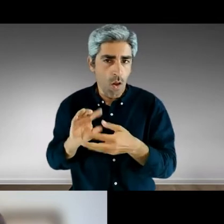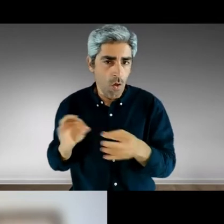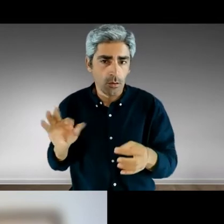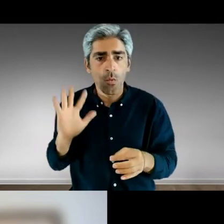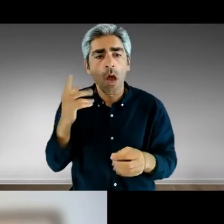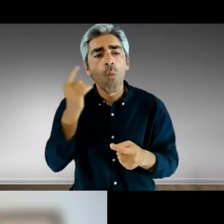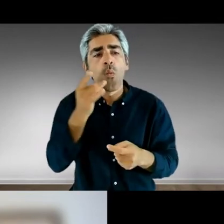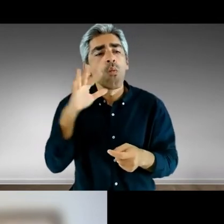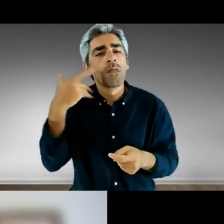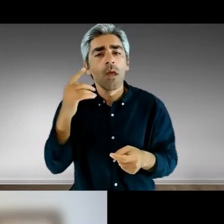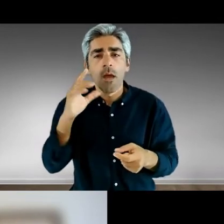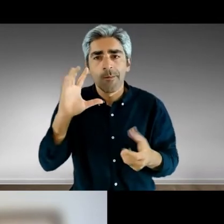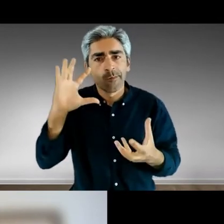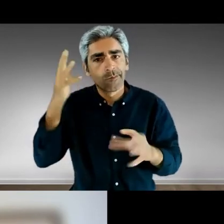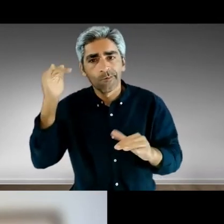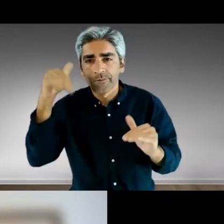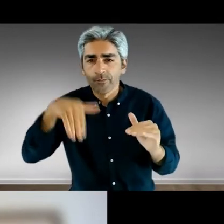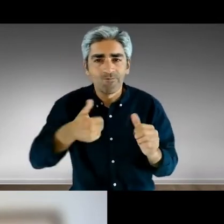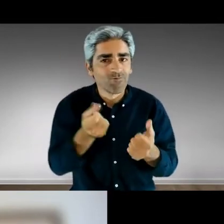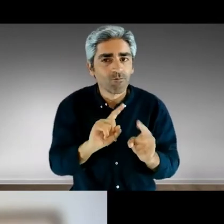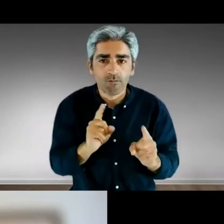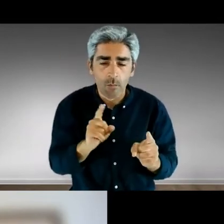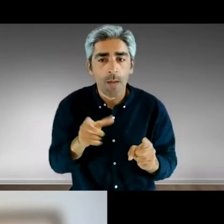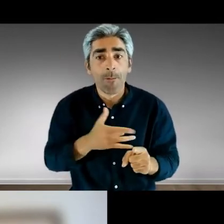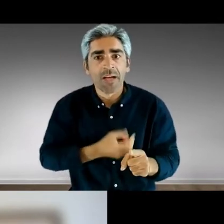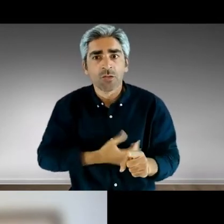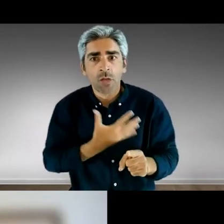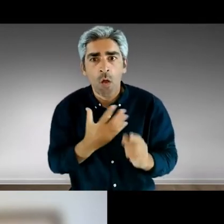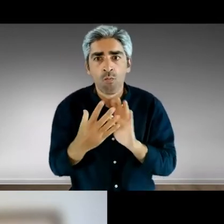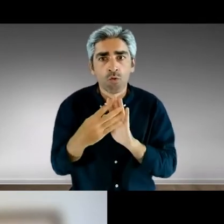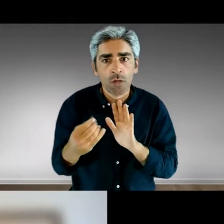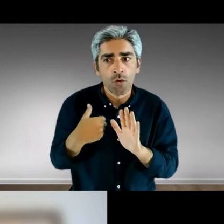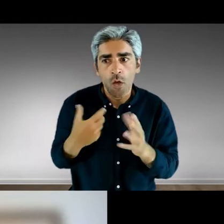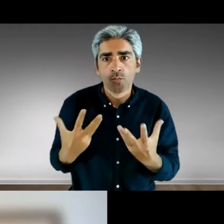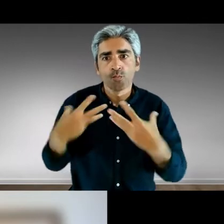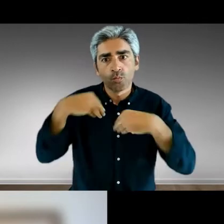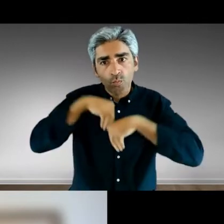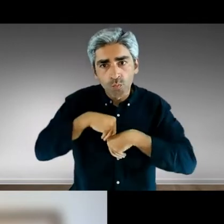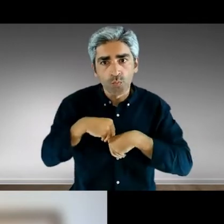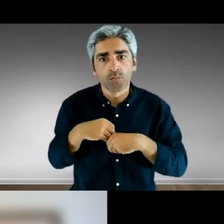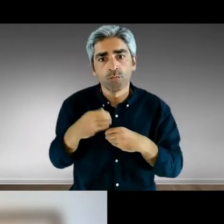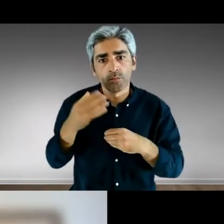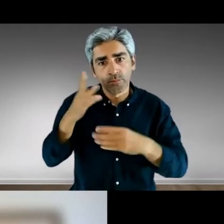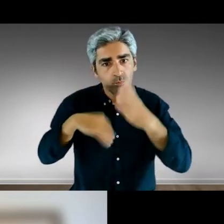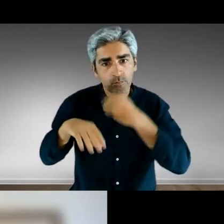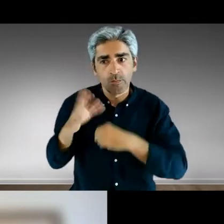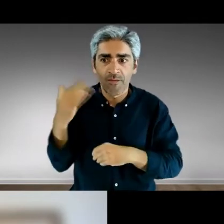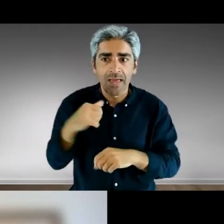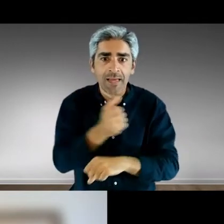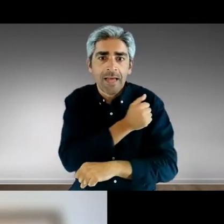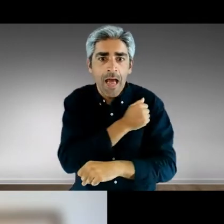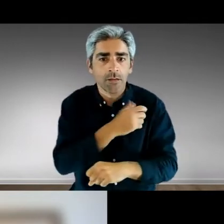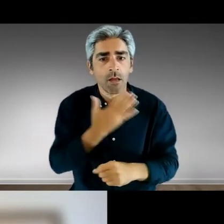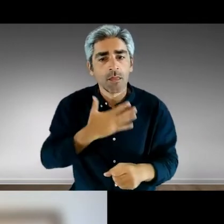corre bem, é a paixão e a inspiração e os modelos que nós fomos absorvendo, que muitas vezes vêm até de casa, que nos